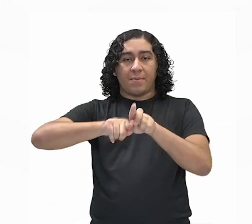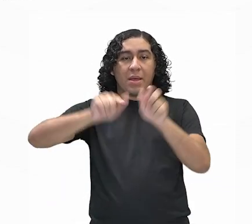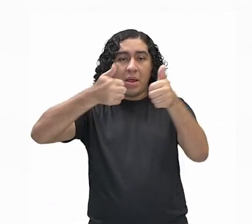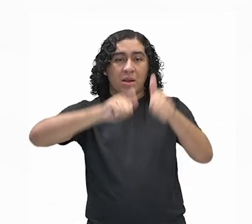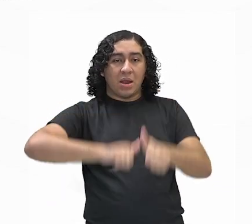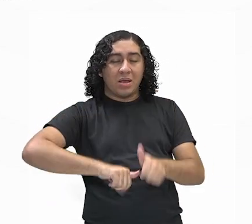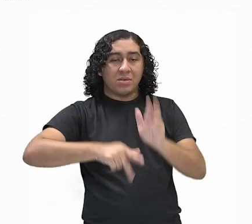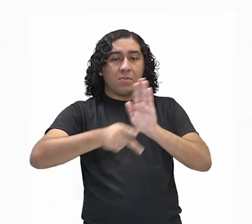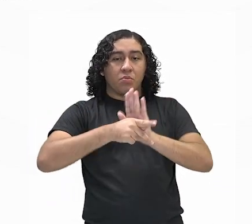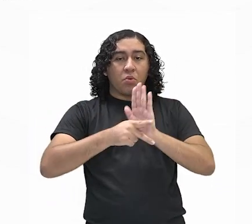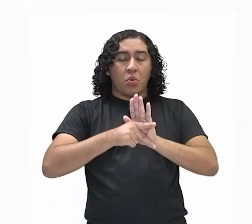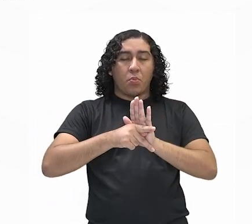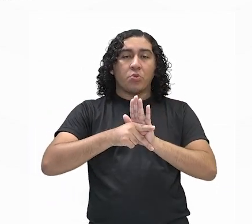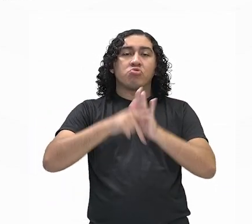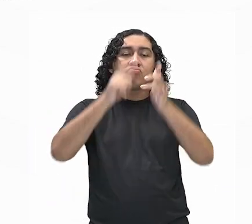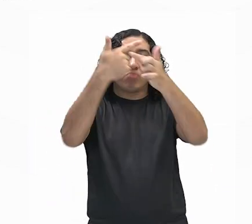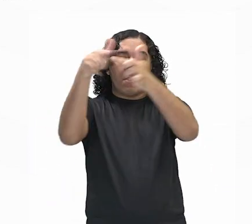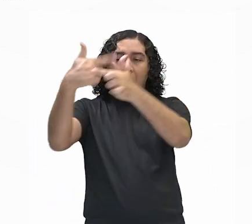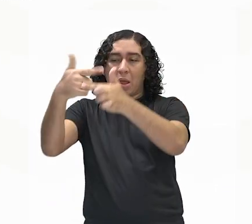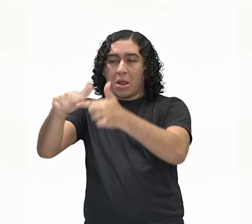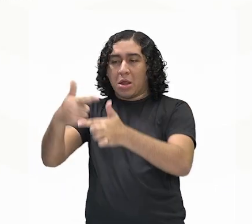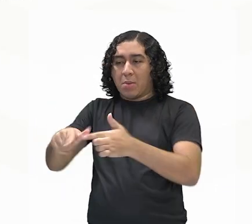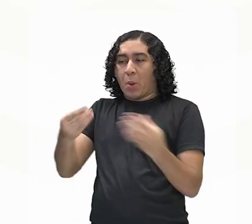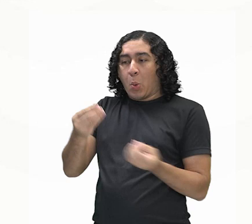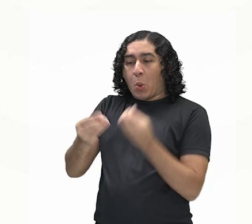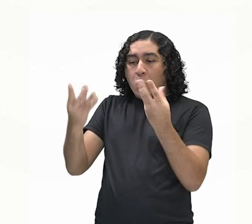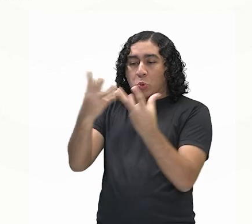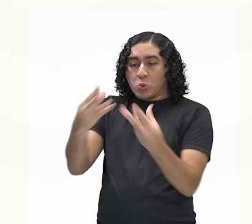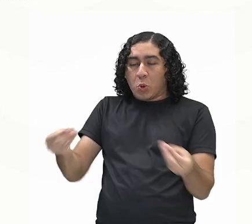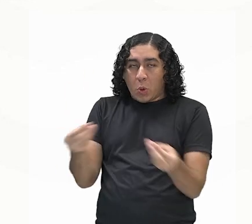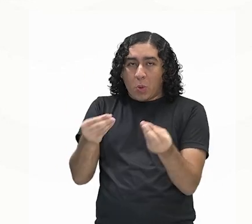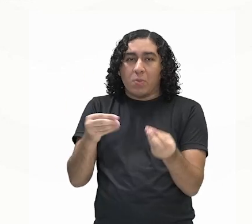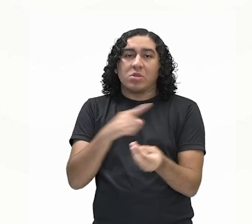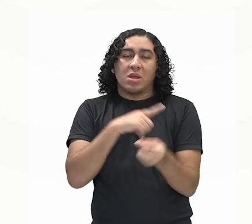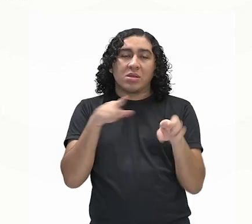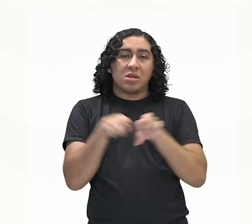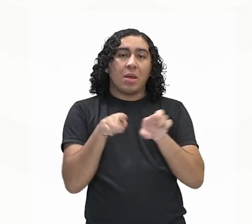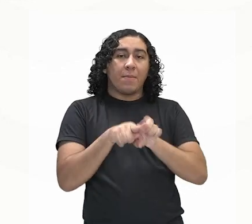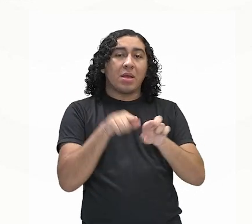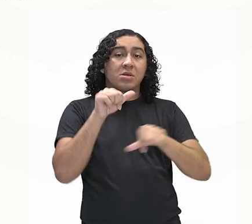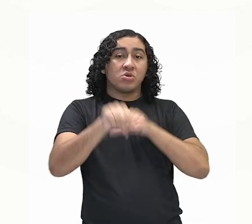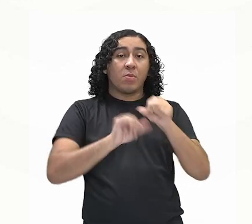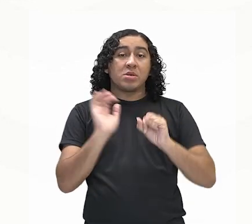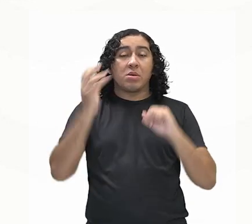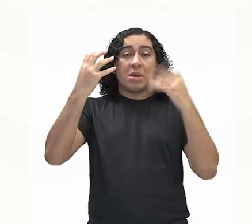soluções adequadas para uma série de impasses, incluindo as mudanças climáticas,